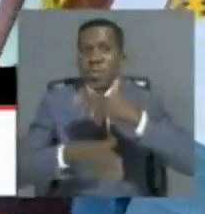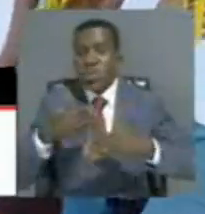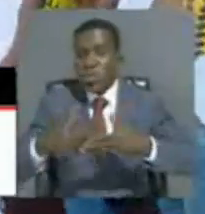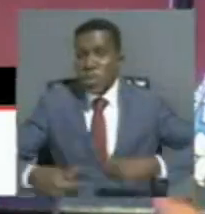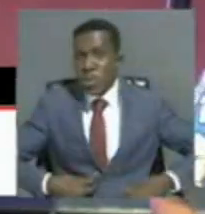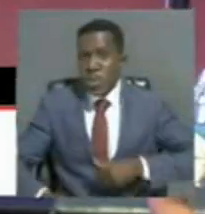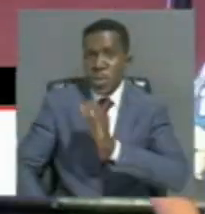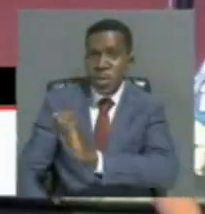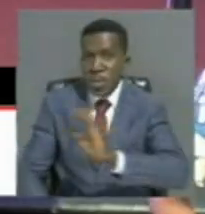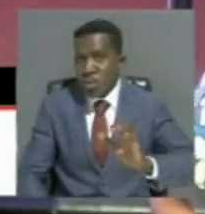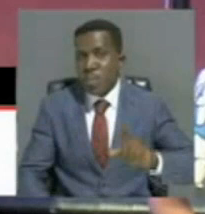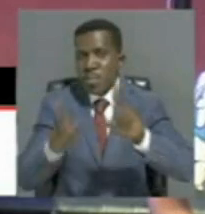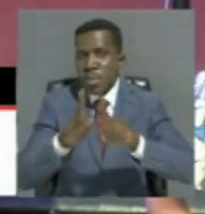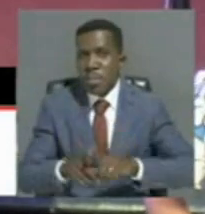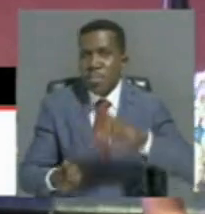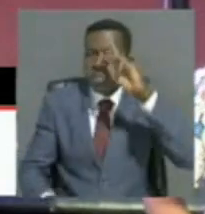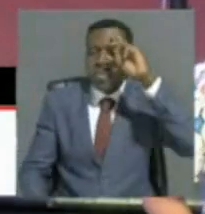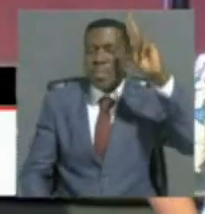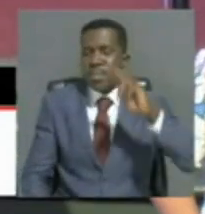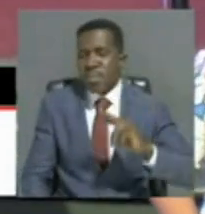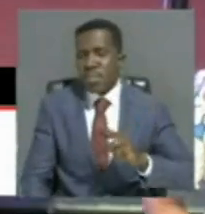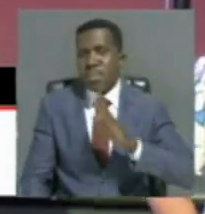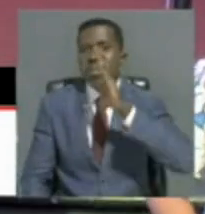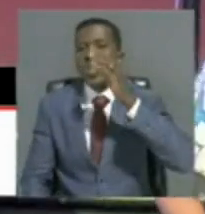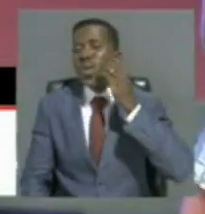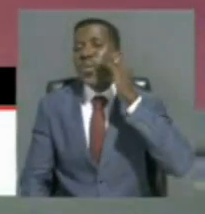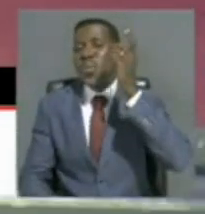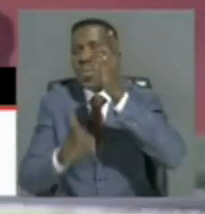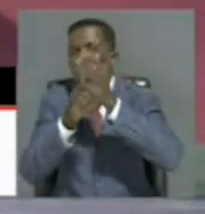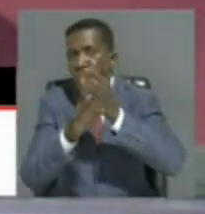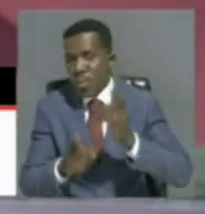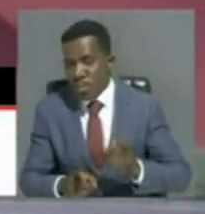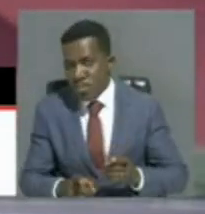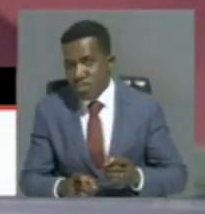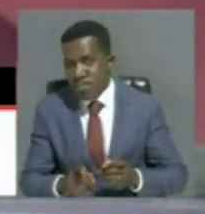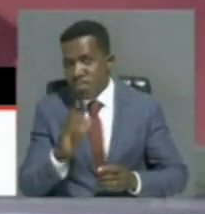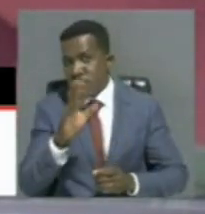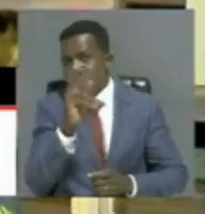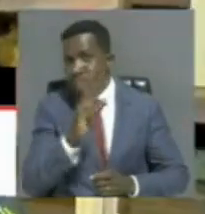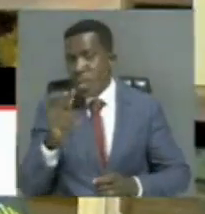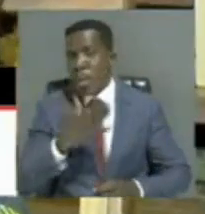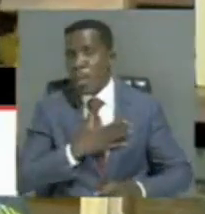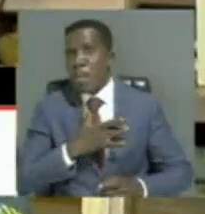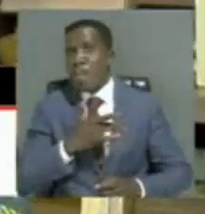mais novos. Diz-me só como encontrar a jaza do meu amor.